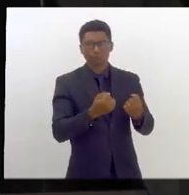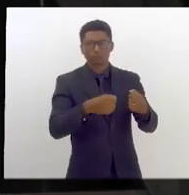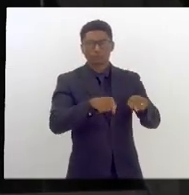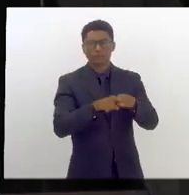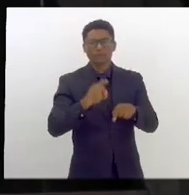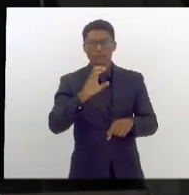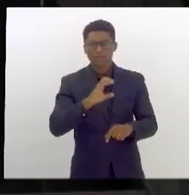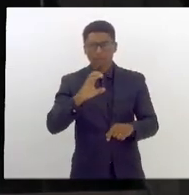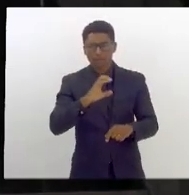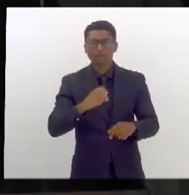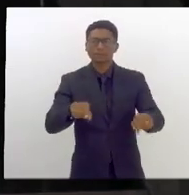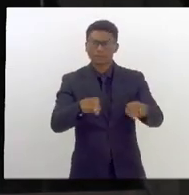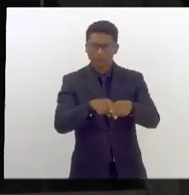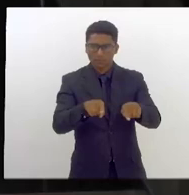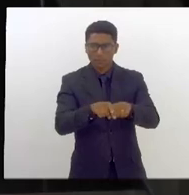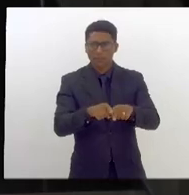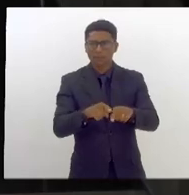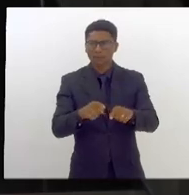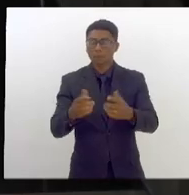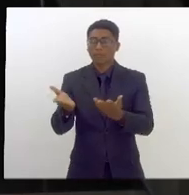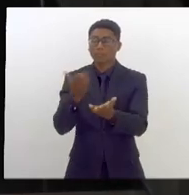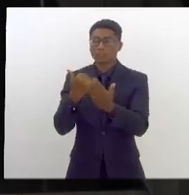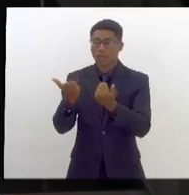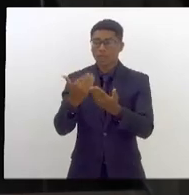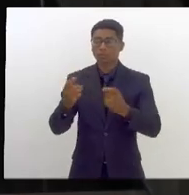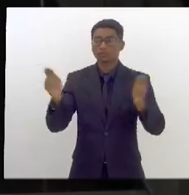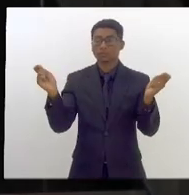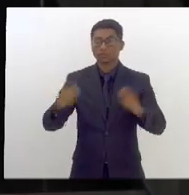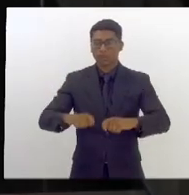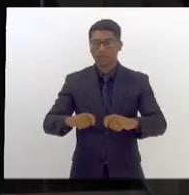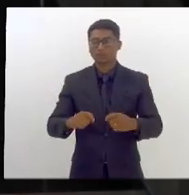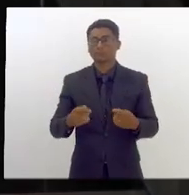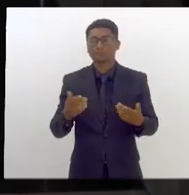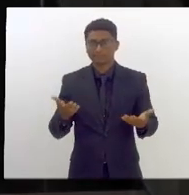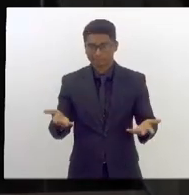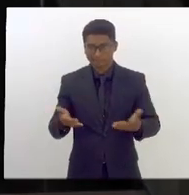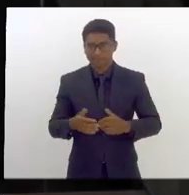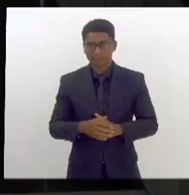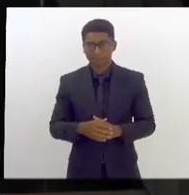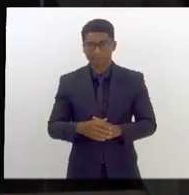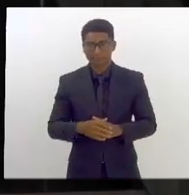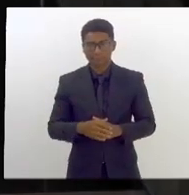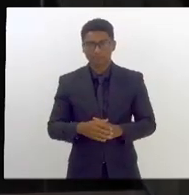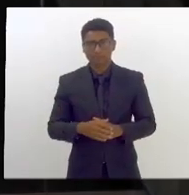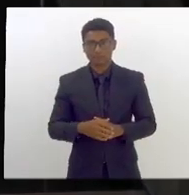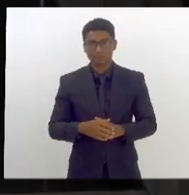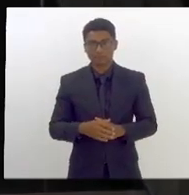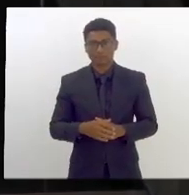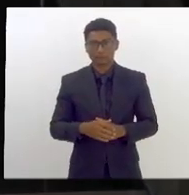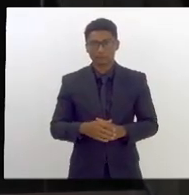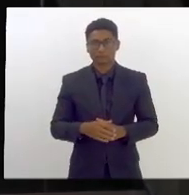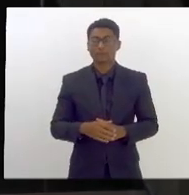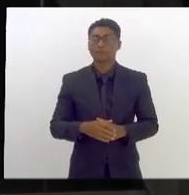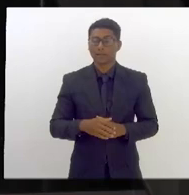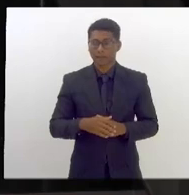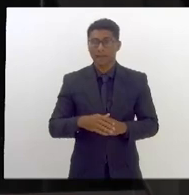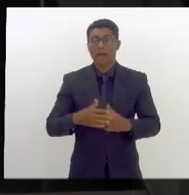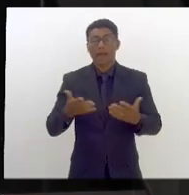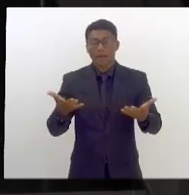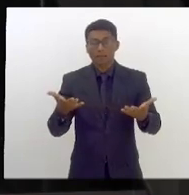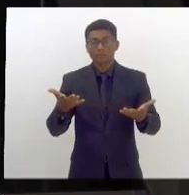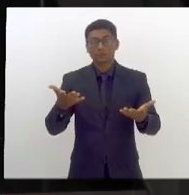tem abertura para o diálogo né e certamente né no Exercício difícil de